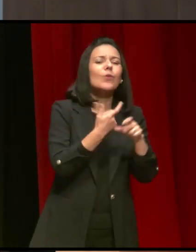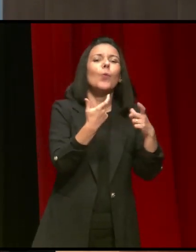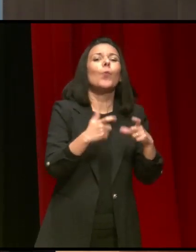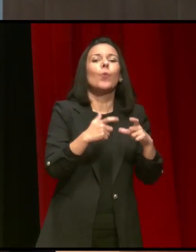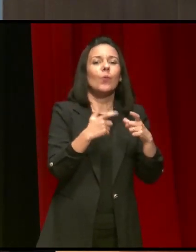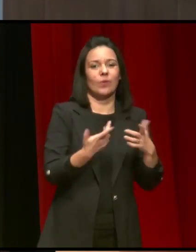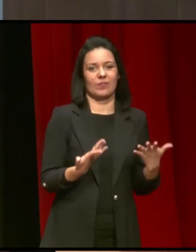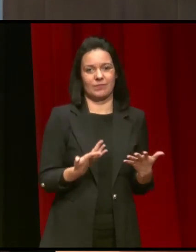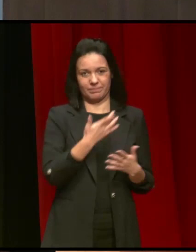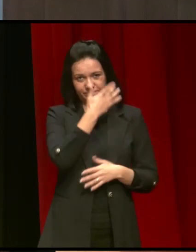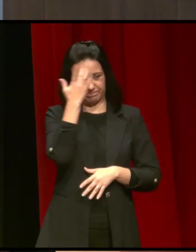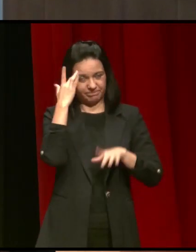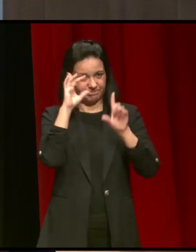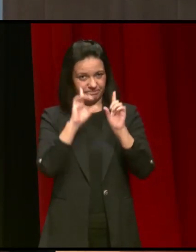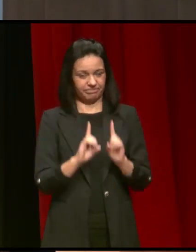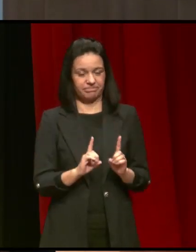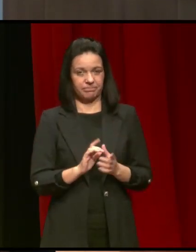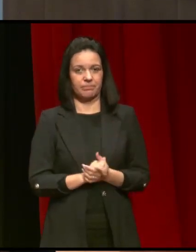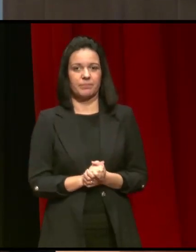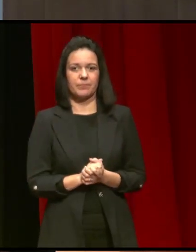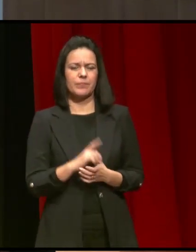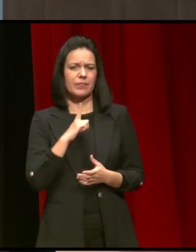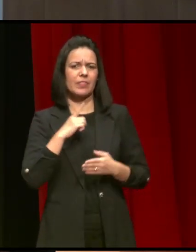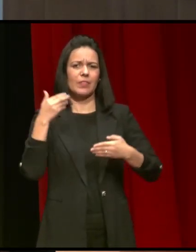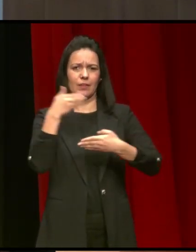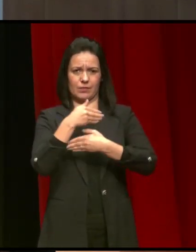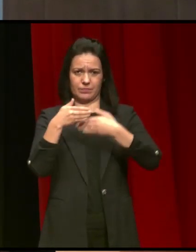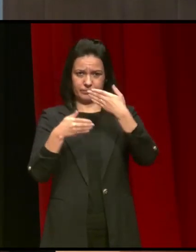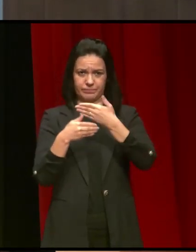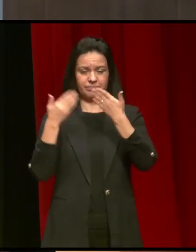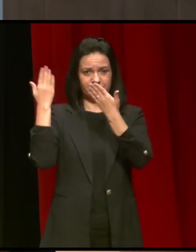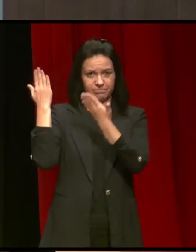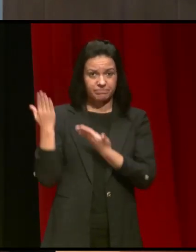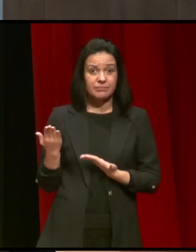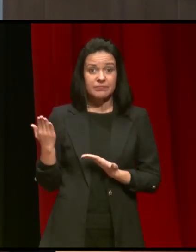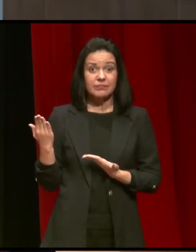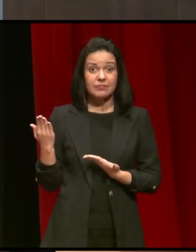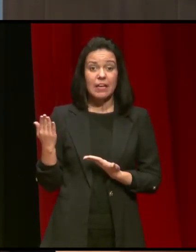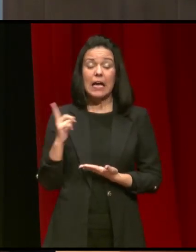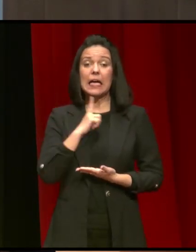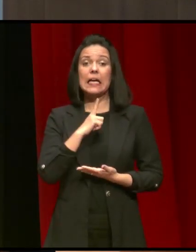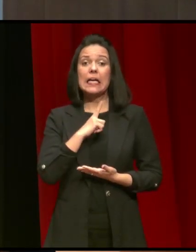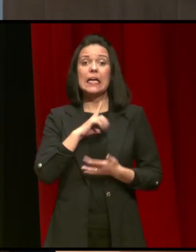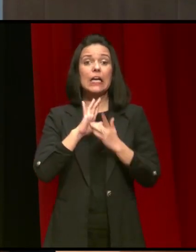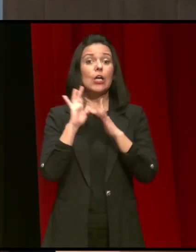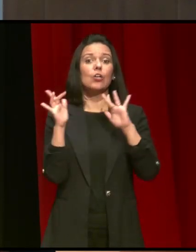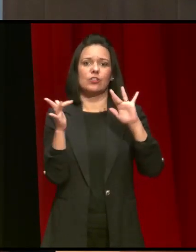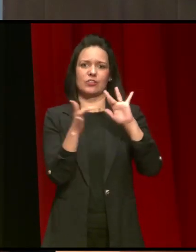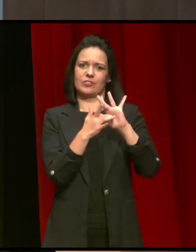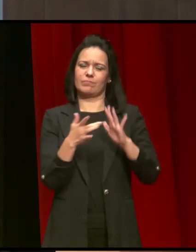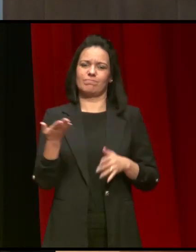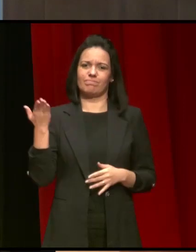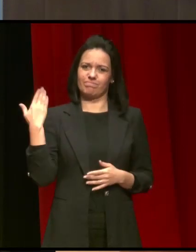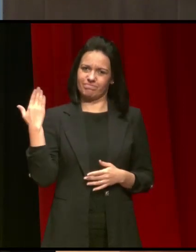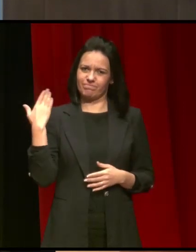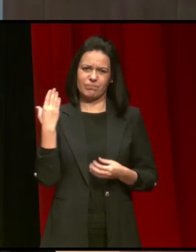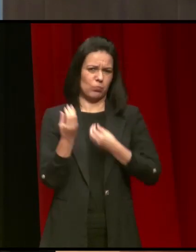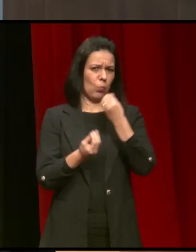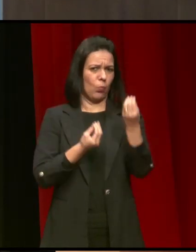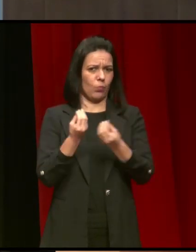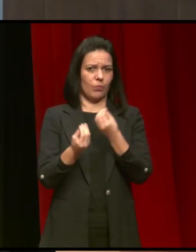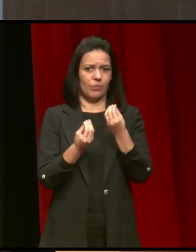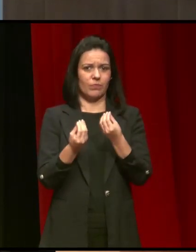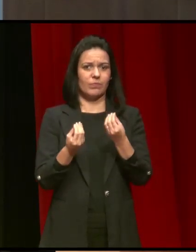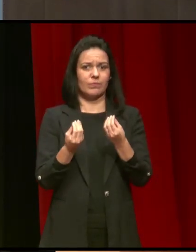isso. Olha aqui, ó. Se vocês vão olhar o que Jesus fez, Jesus ajudou muitas vezes